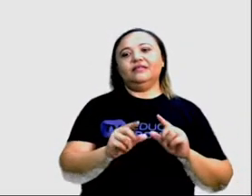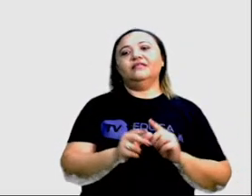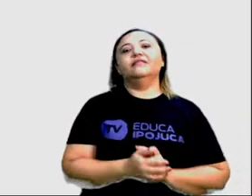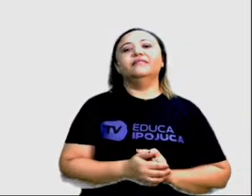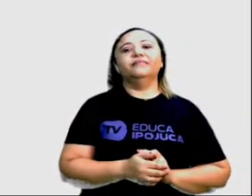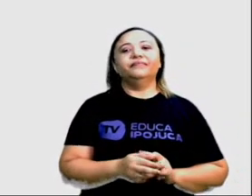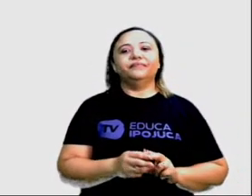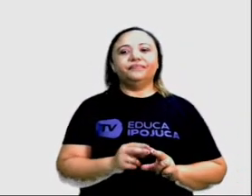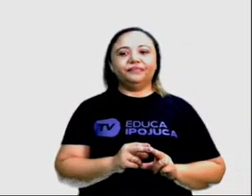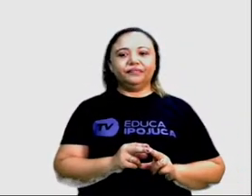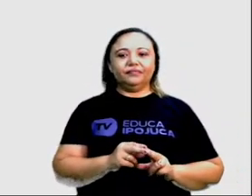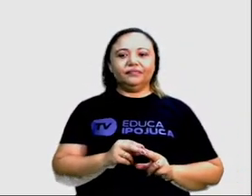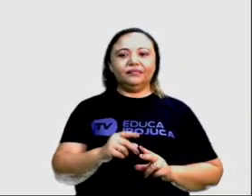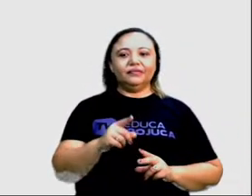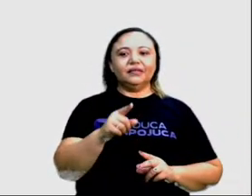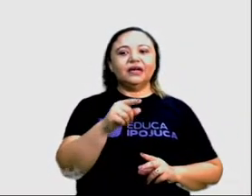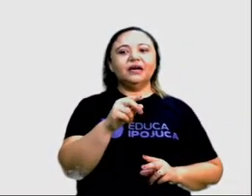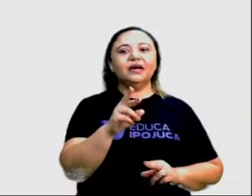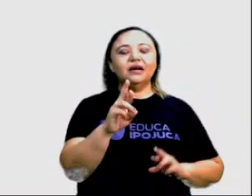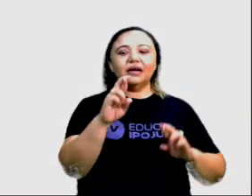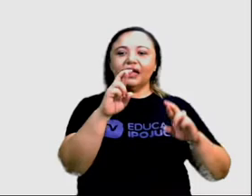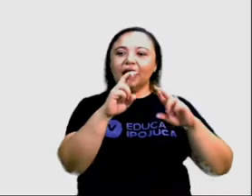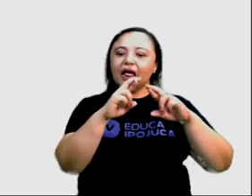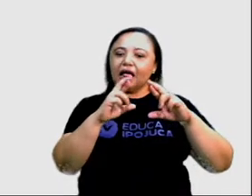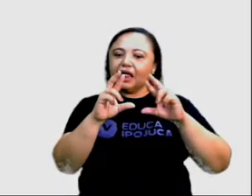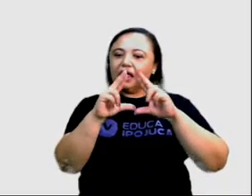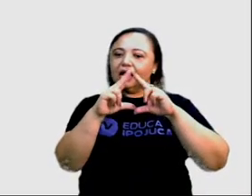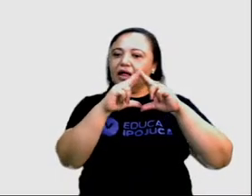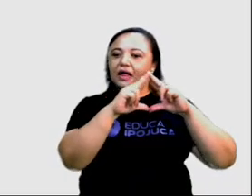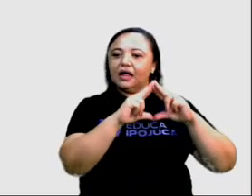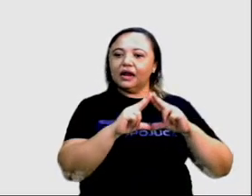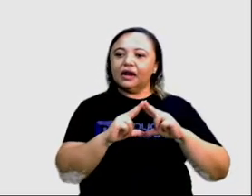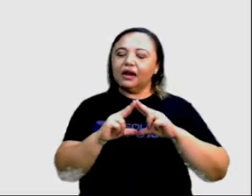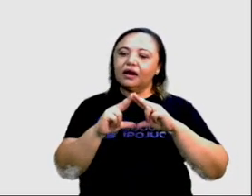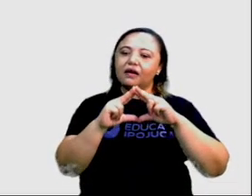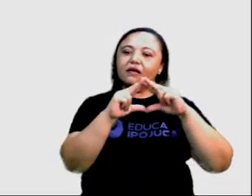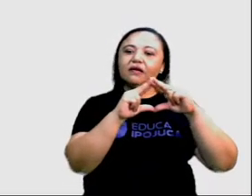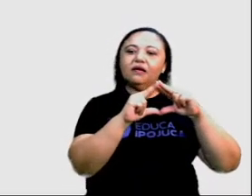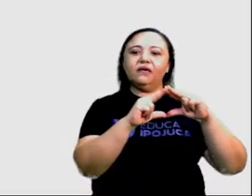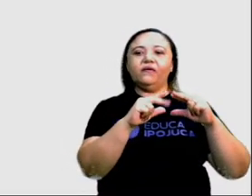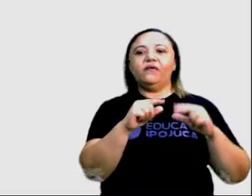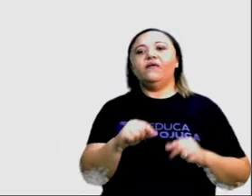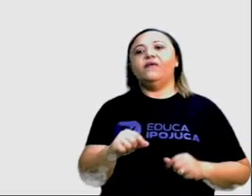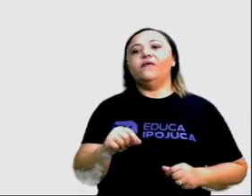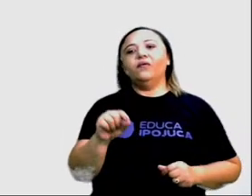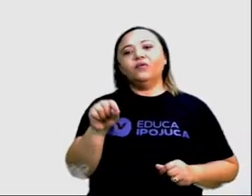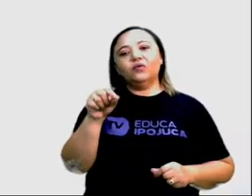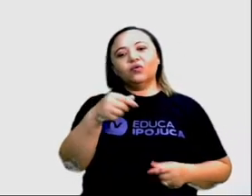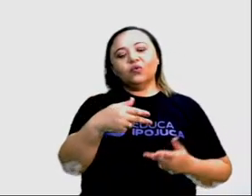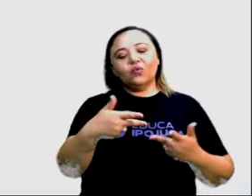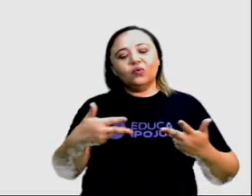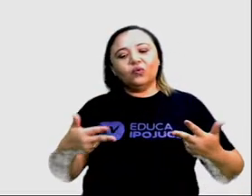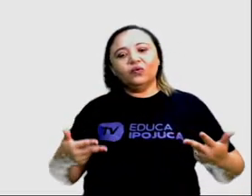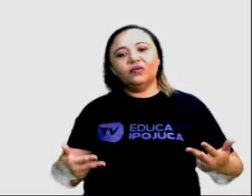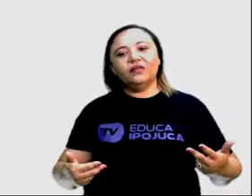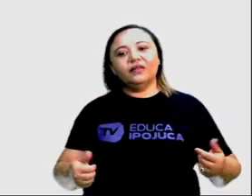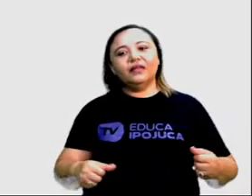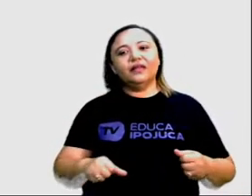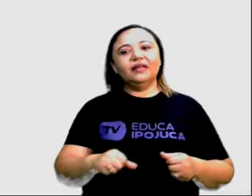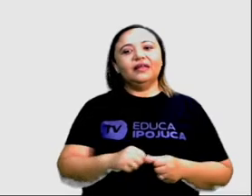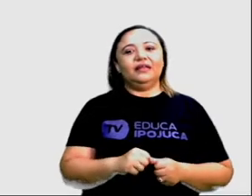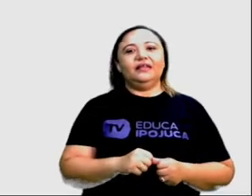Vamos entender um pouquinho sobre isso? Como a reciclagem consciente em processar um item, ela é diferente